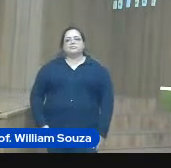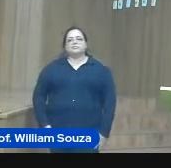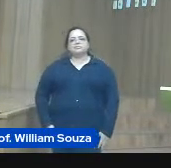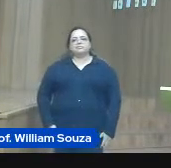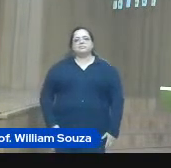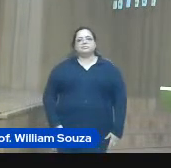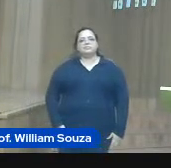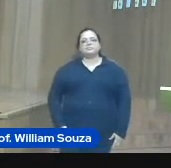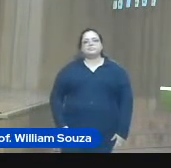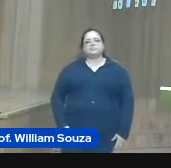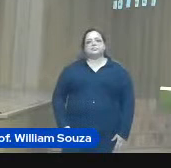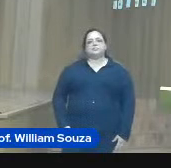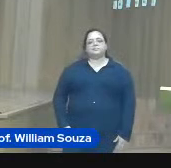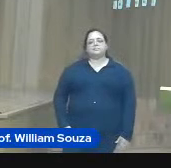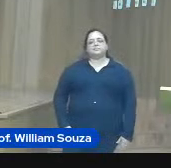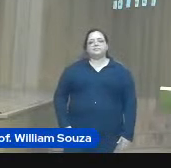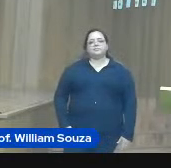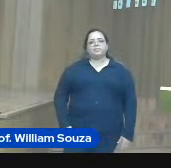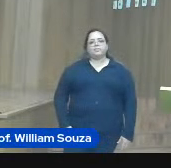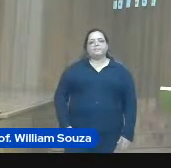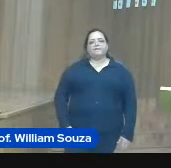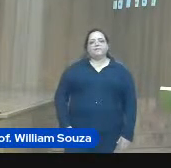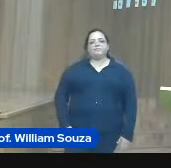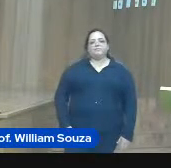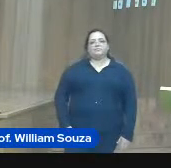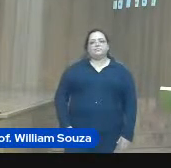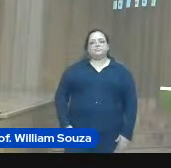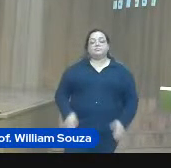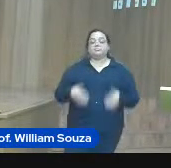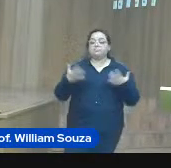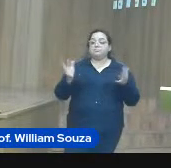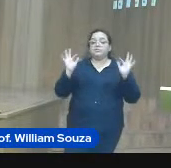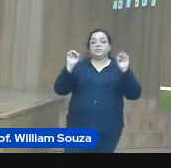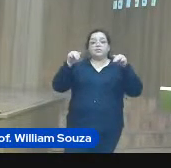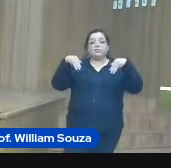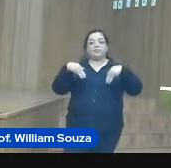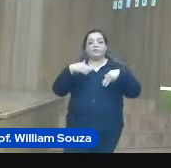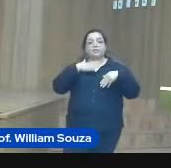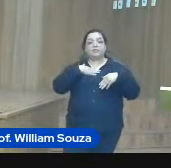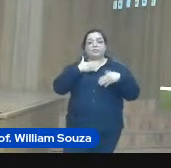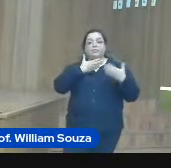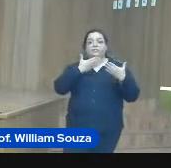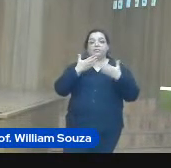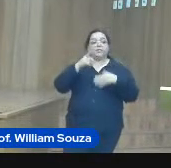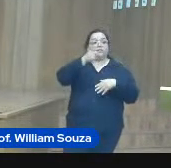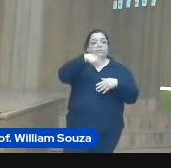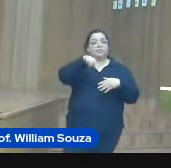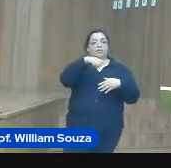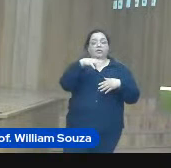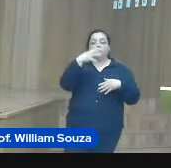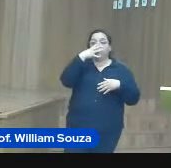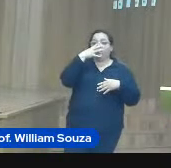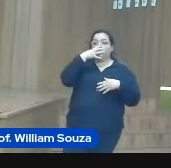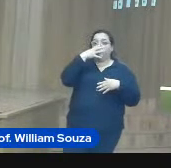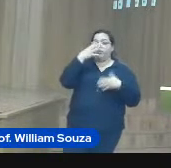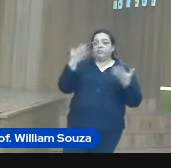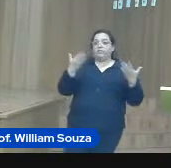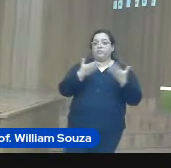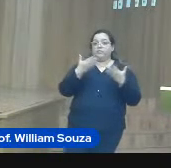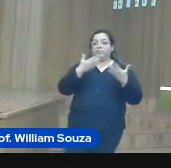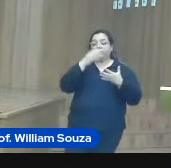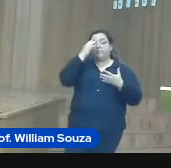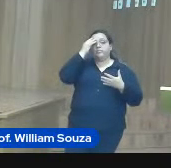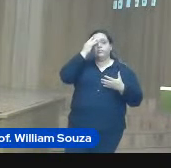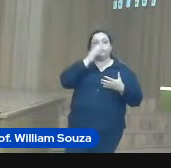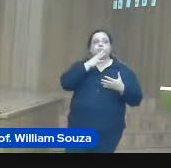Queridos, eu acabei a minha apresentação. Eu queria convidar vocês que estão me assistindo a conhecerem